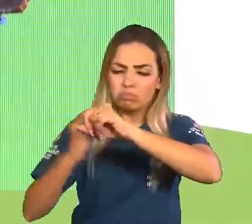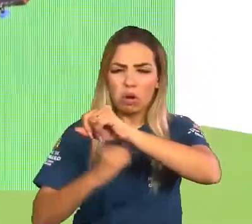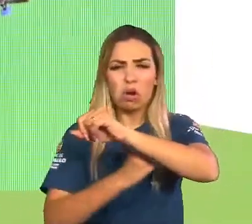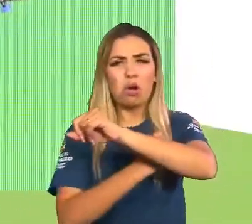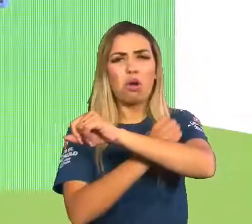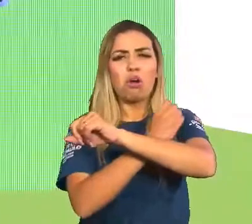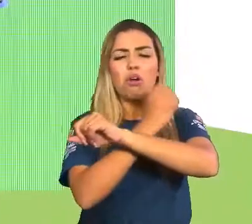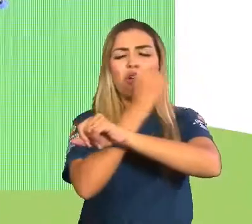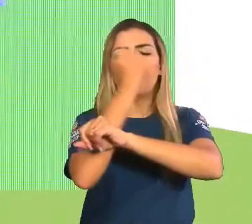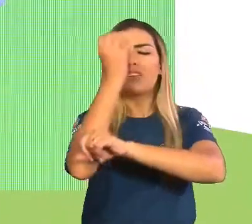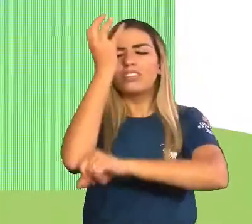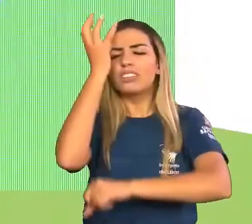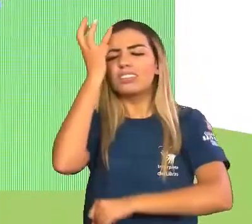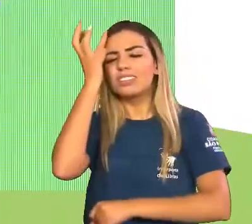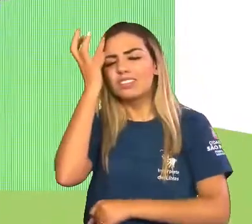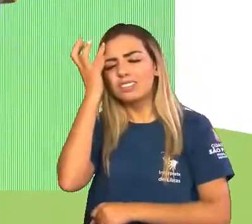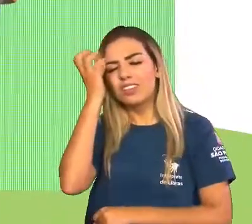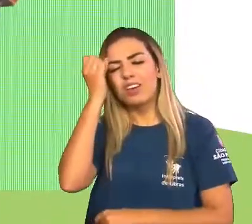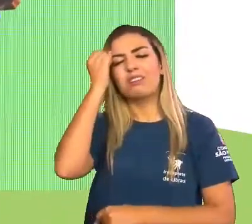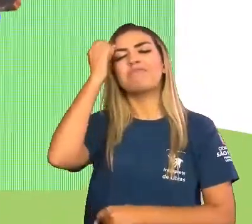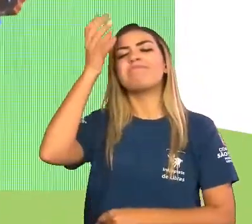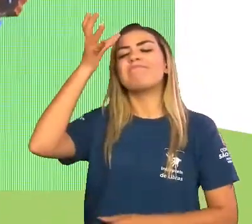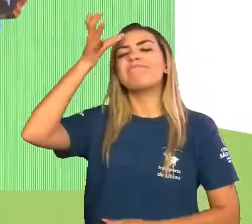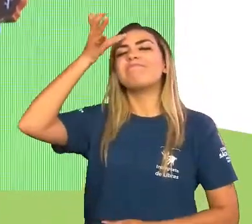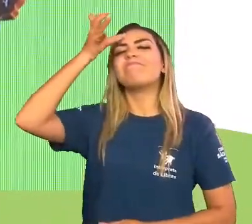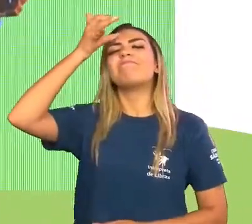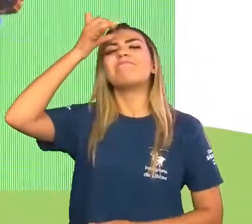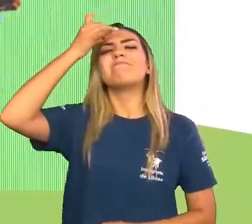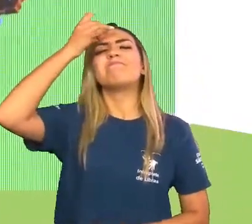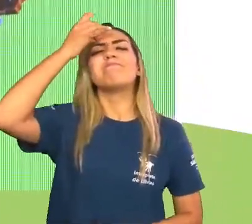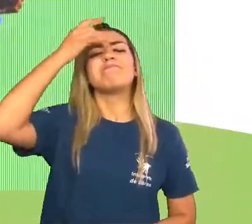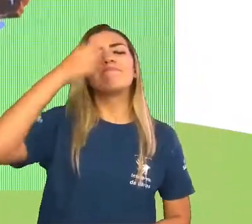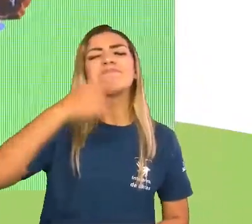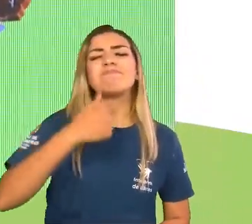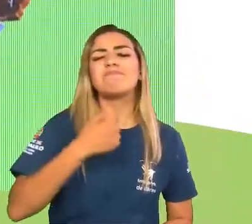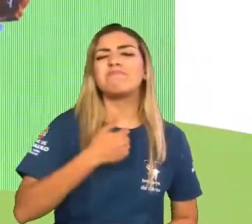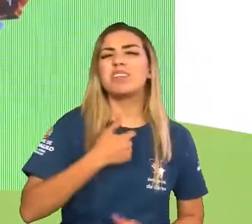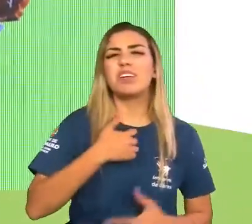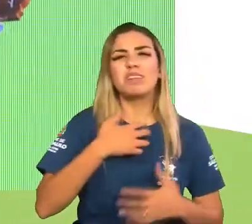Eu gosto de você,